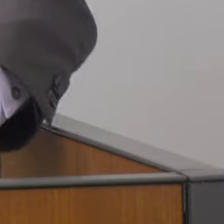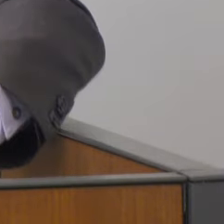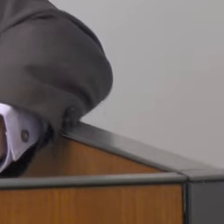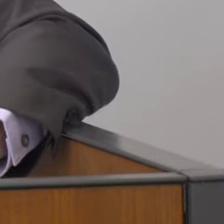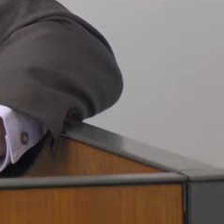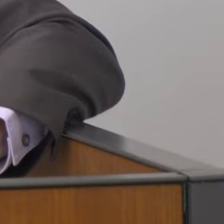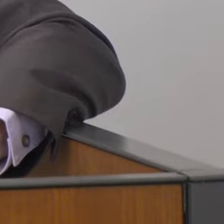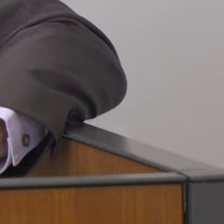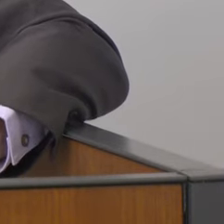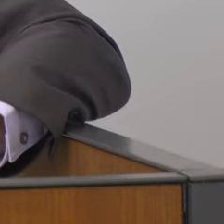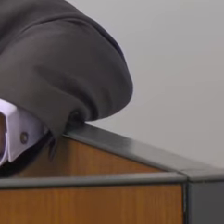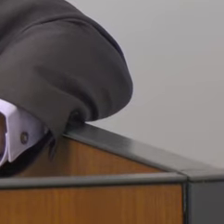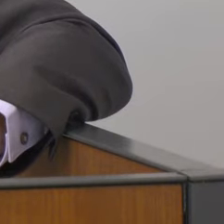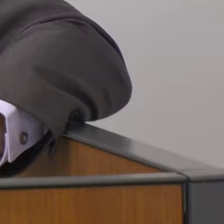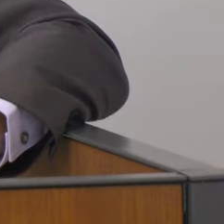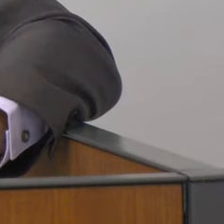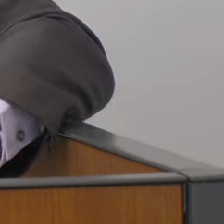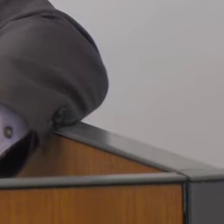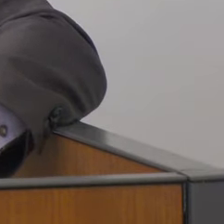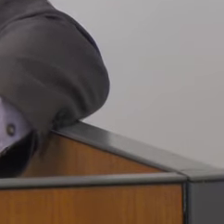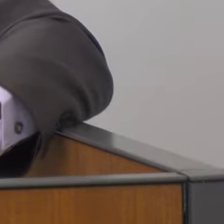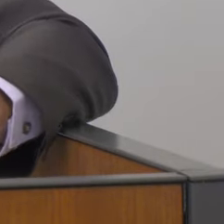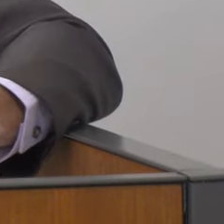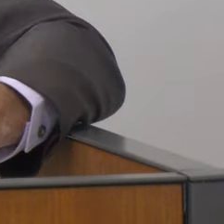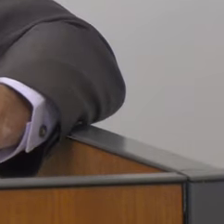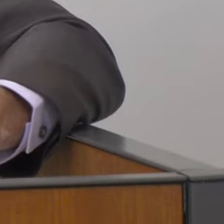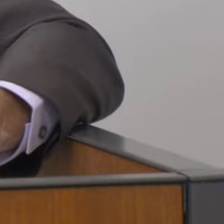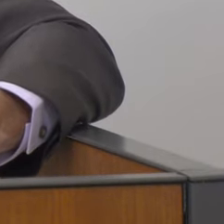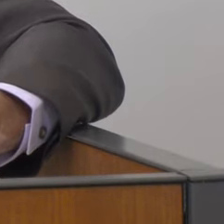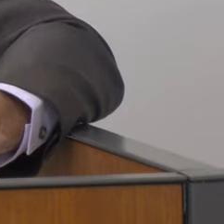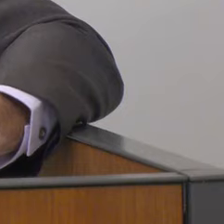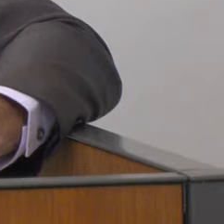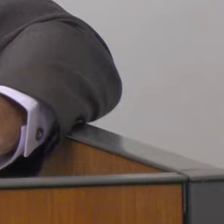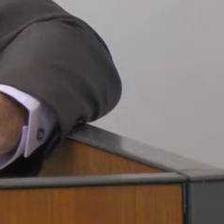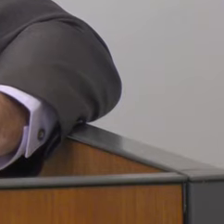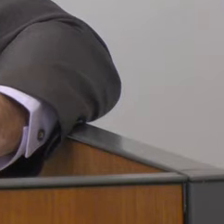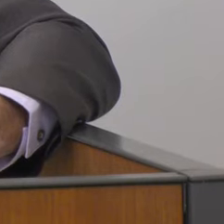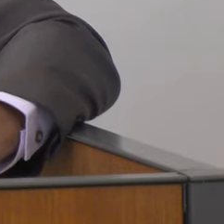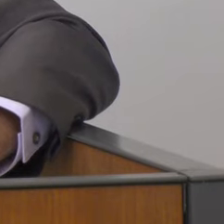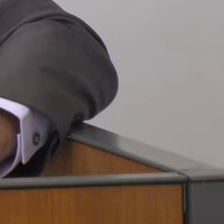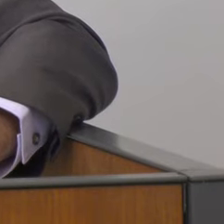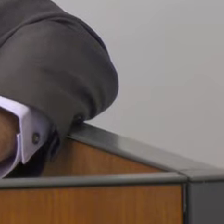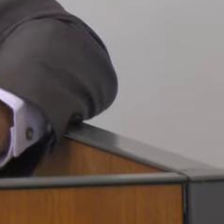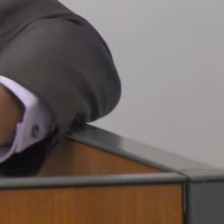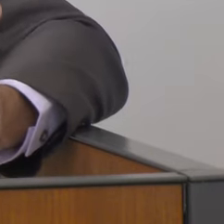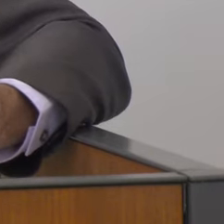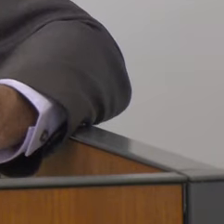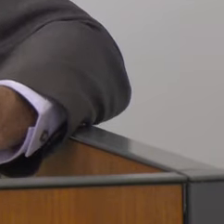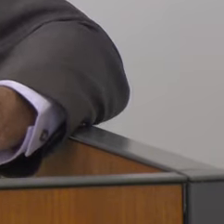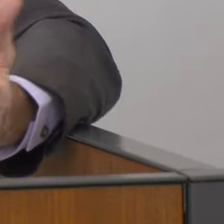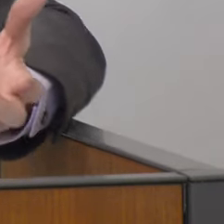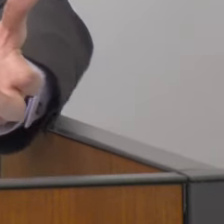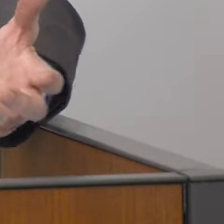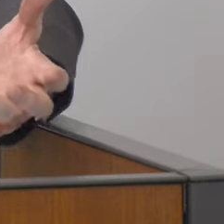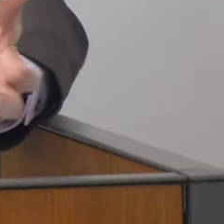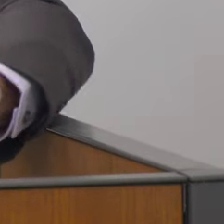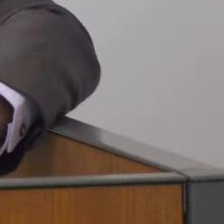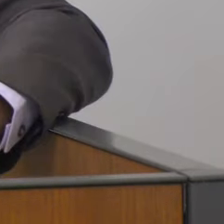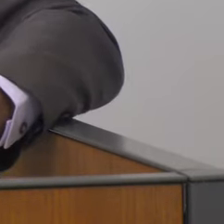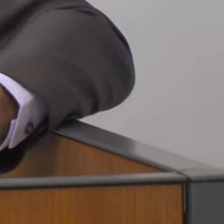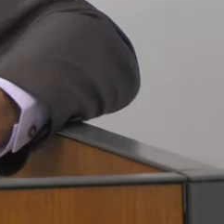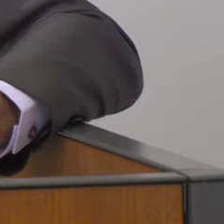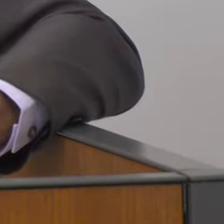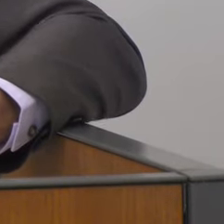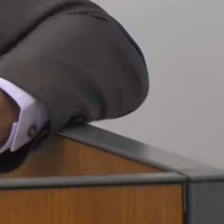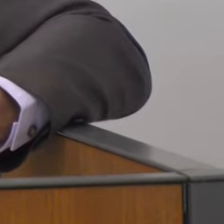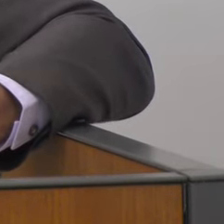com tão pouco tempo necessário a expor tantas questões que a gente deveria fazer aqui eu só espero que hoje às 17